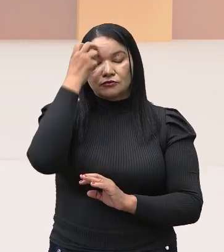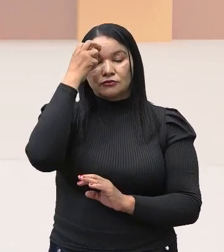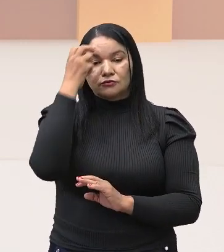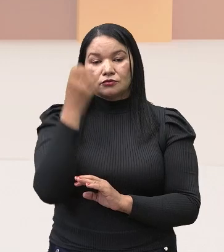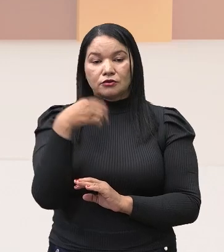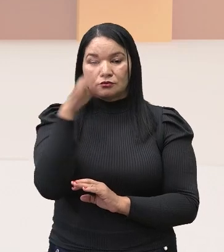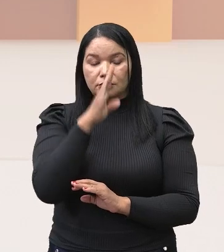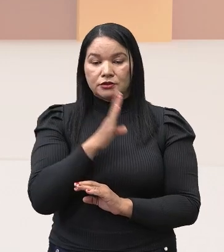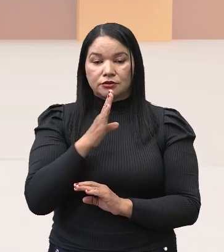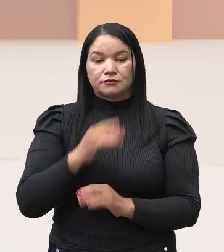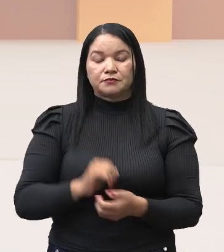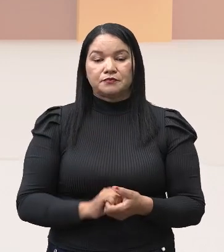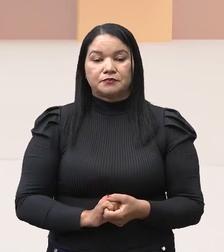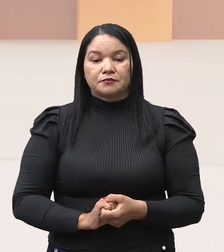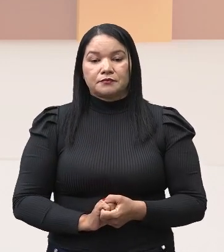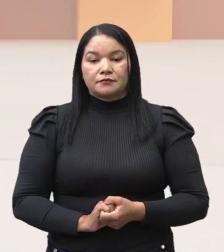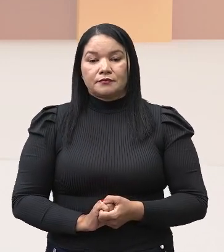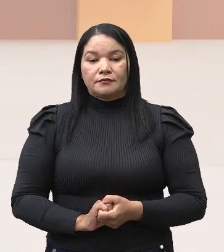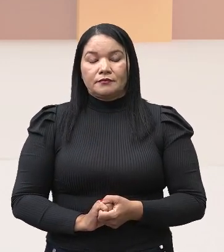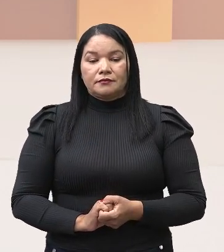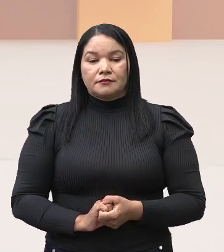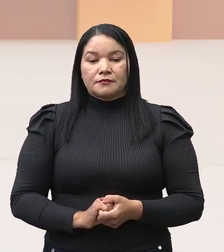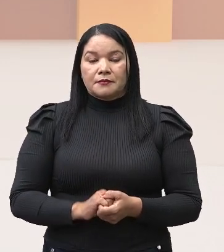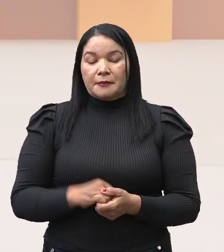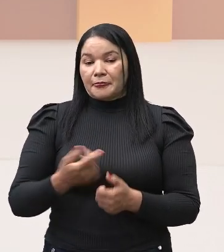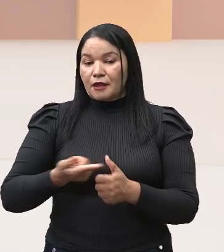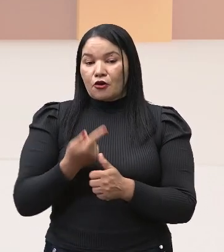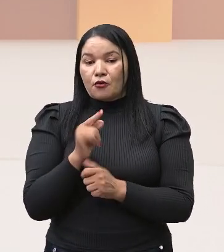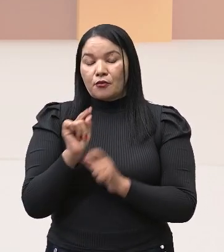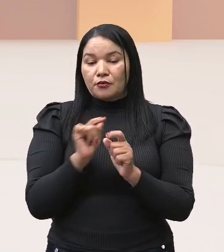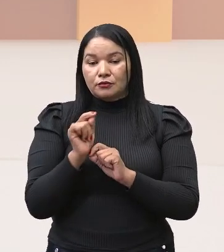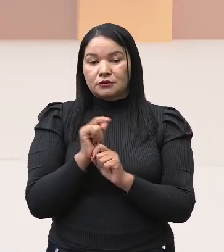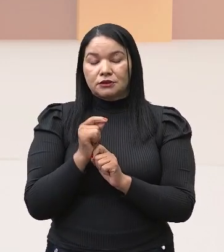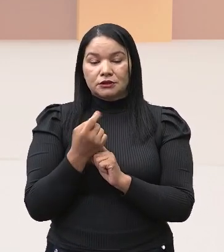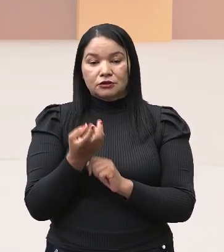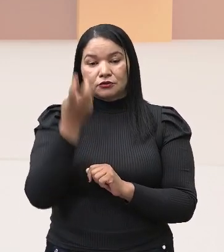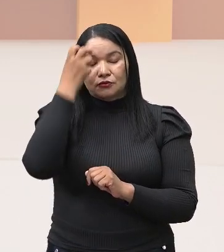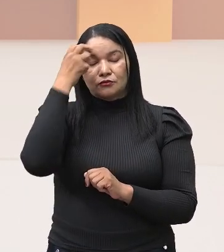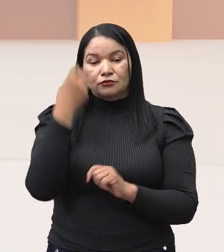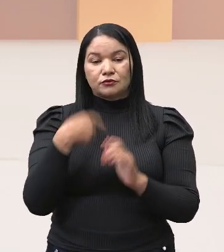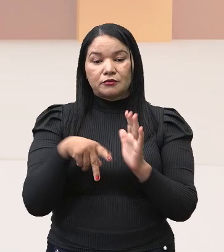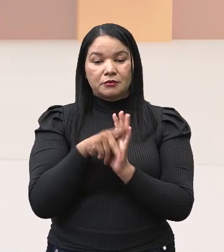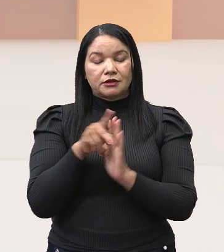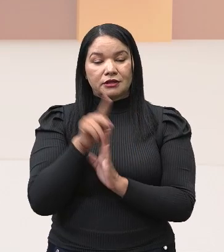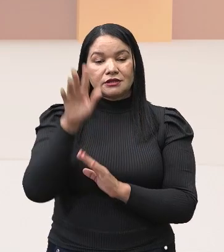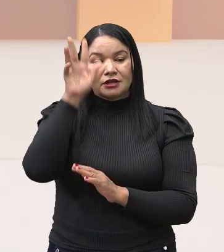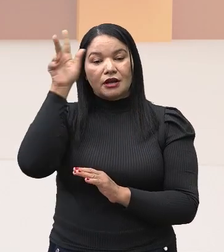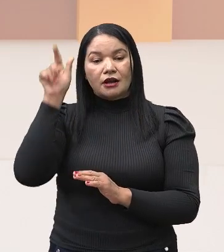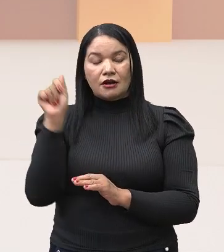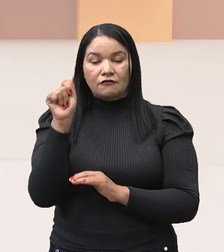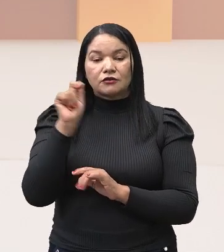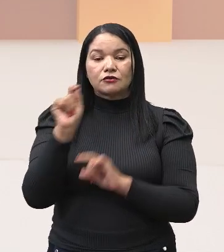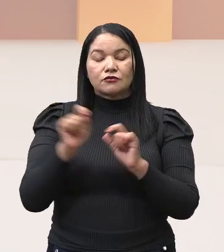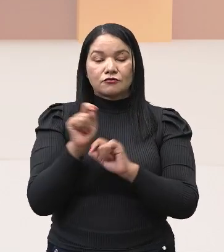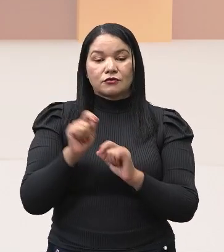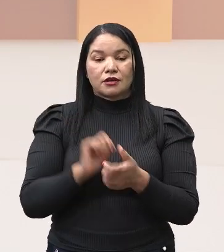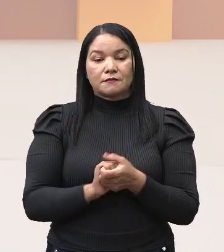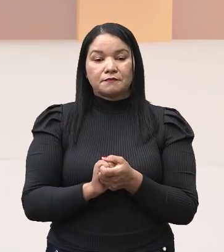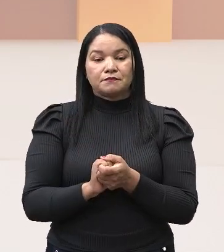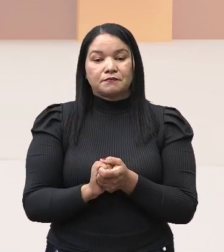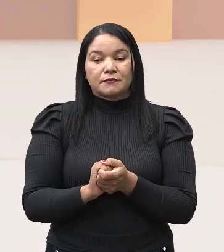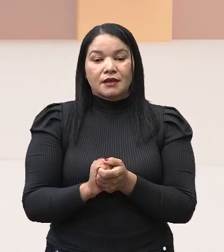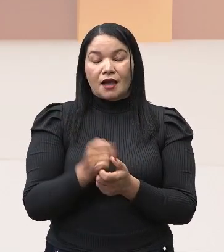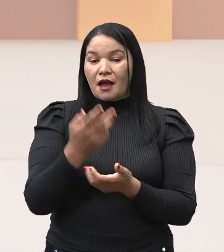do Brasil. Uma das vertentes que a gente tem aqui da cultura africana, que é muito marcante, é a questão